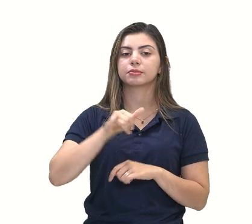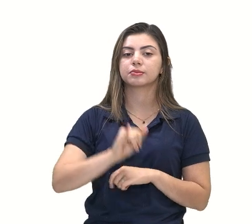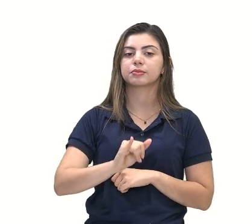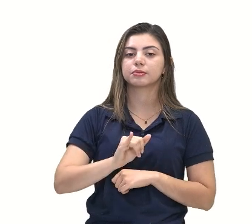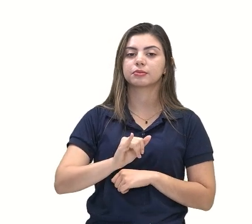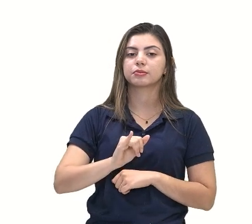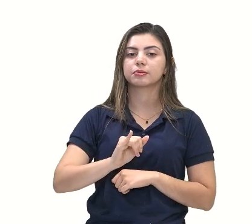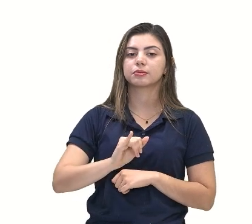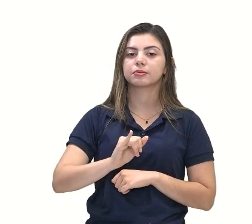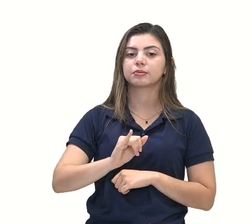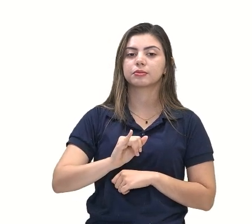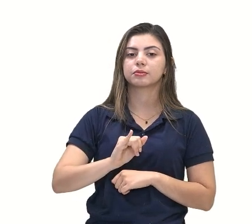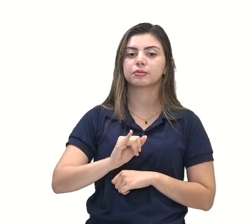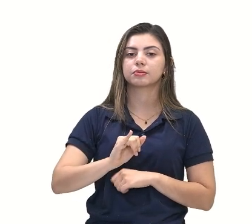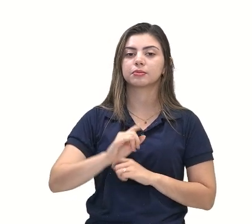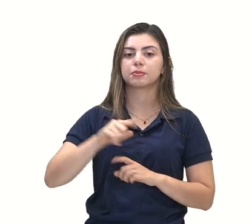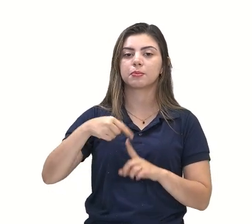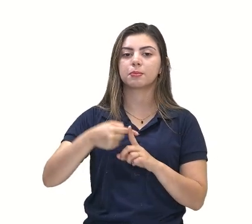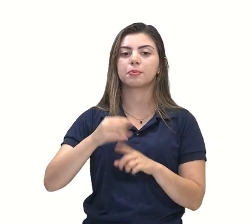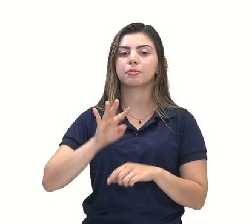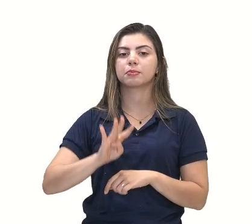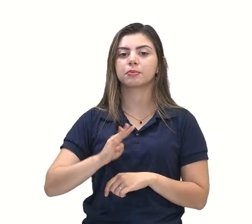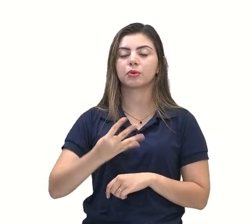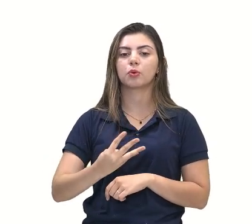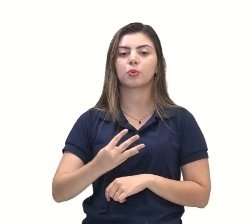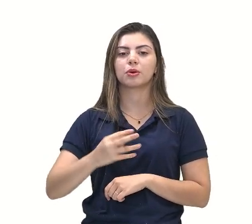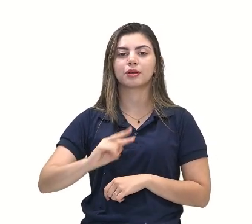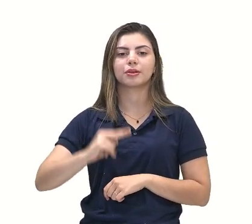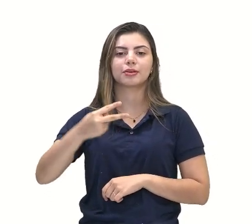y mais 4 ao quadrado.